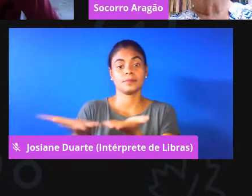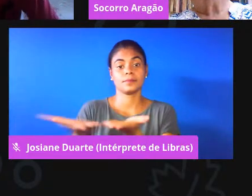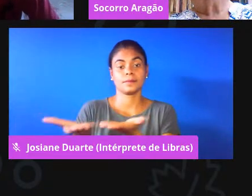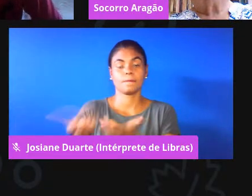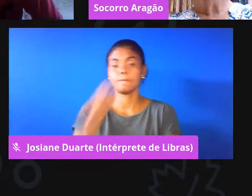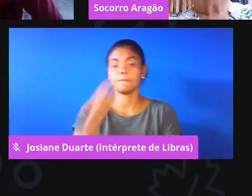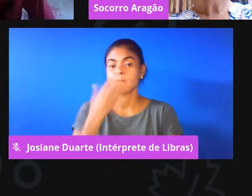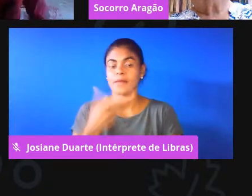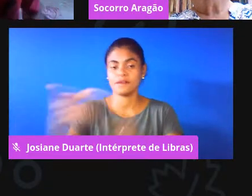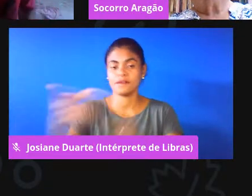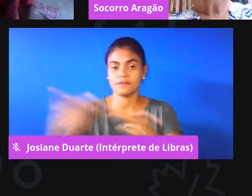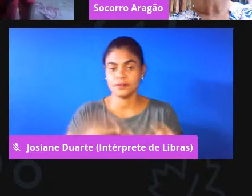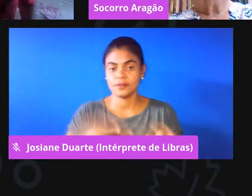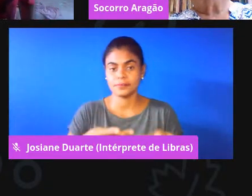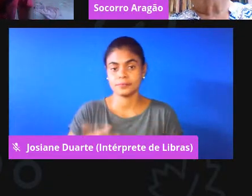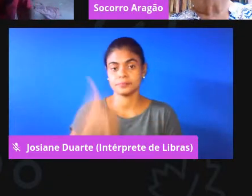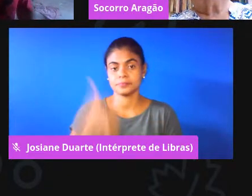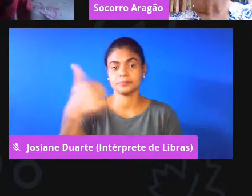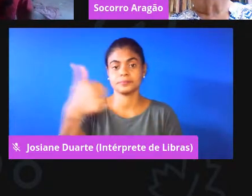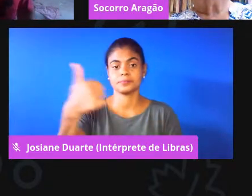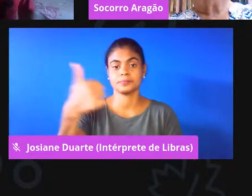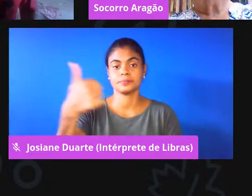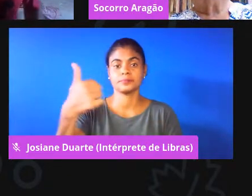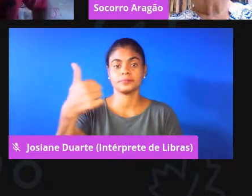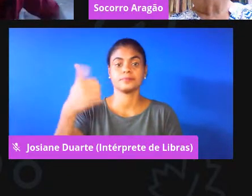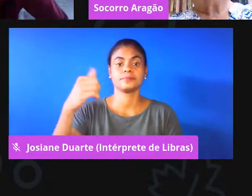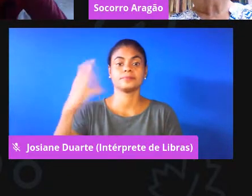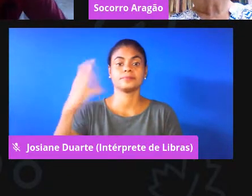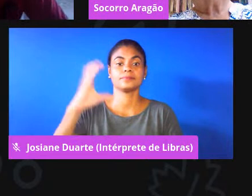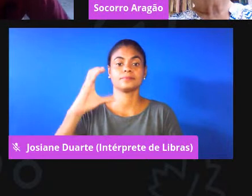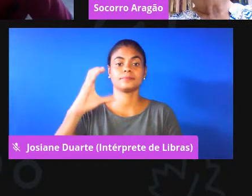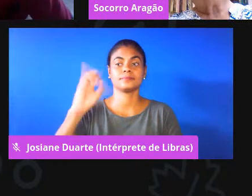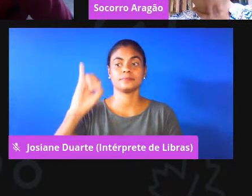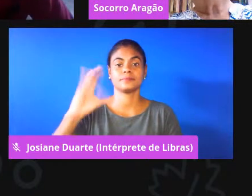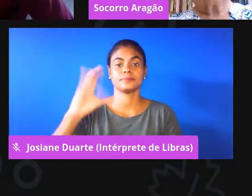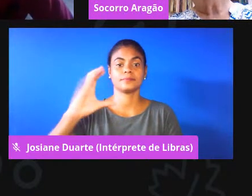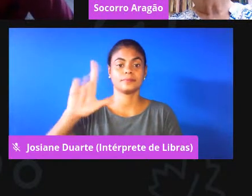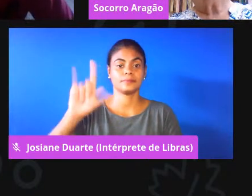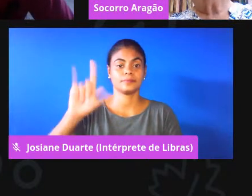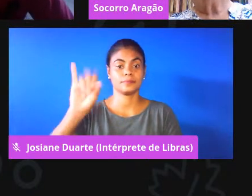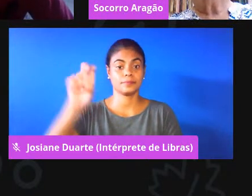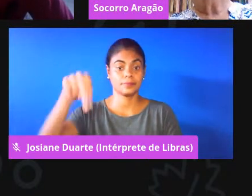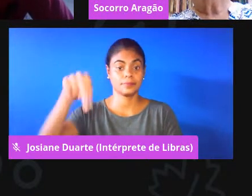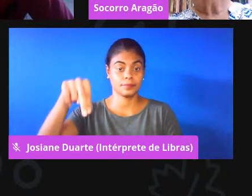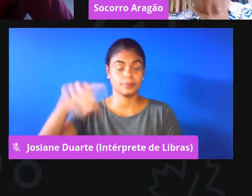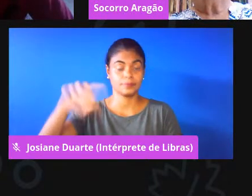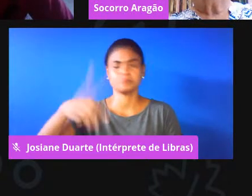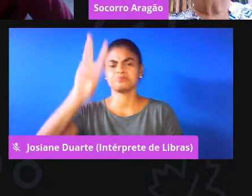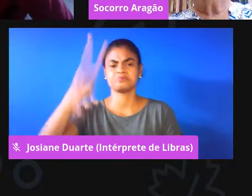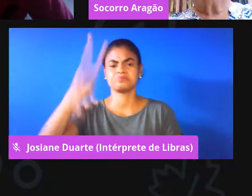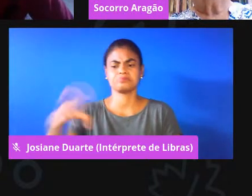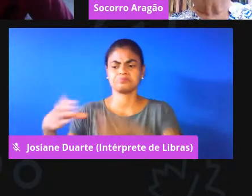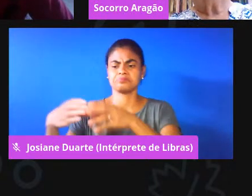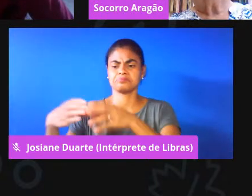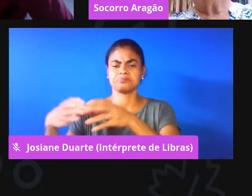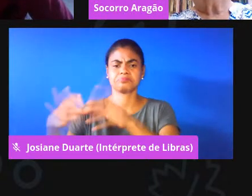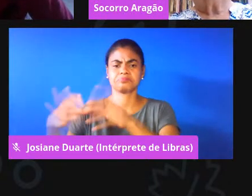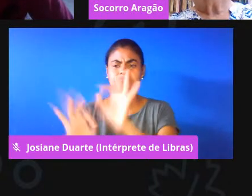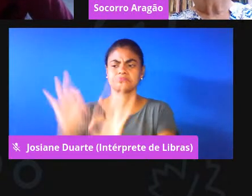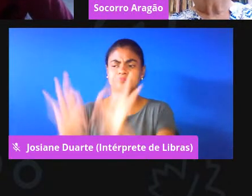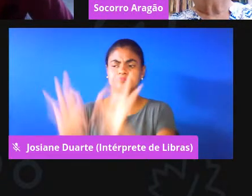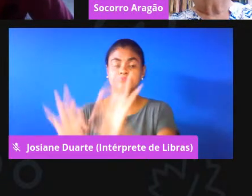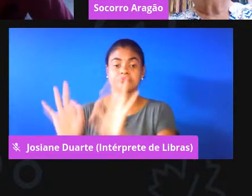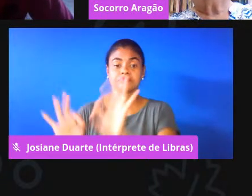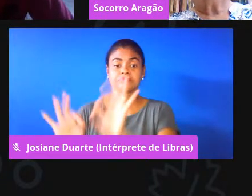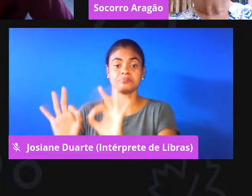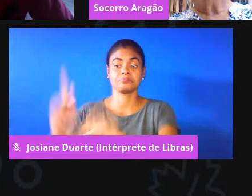primeiro CIPLIN, evento organizado tanto pelo programa de pós-graduação em letras de São Luís, quanto pelo programa